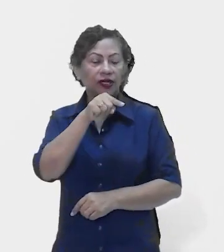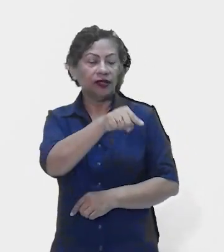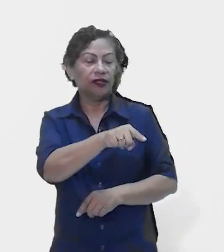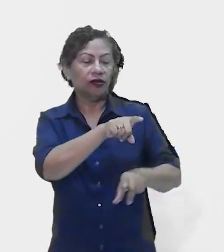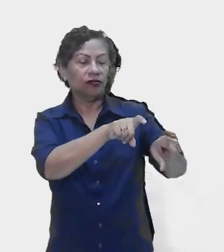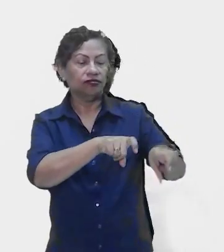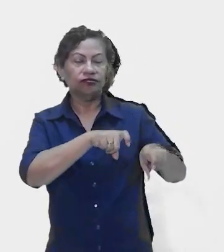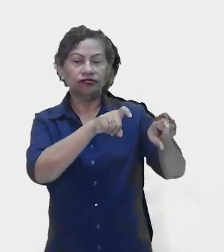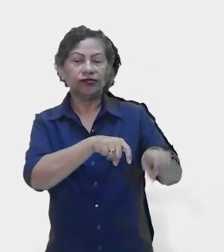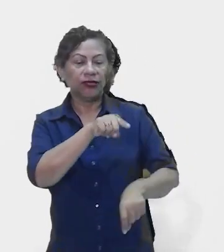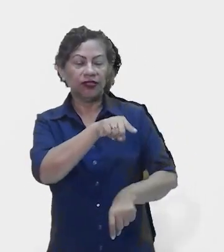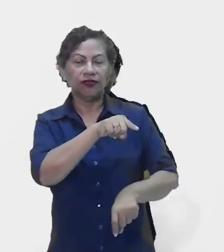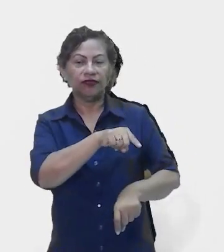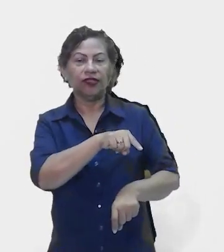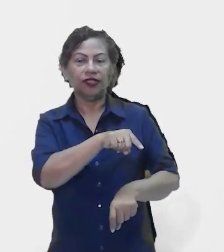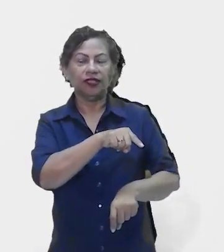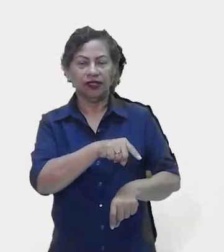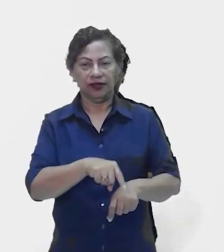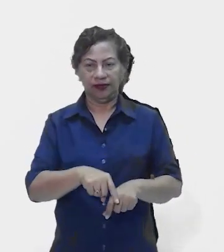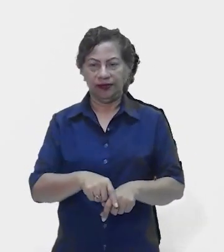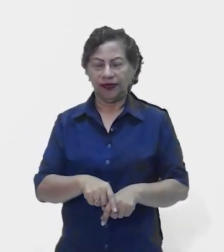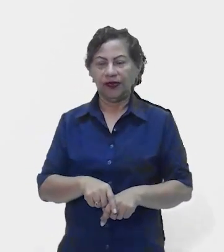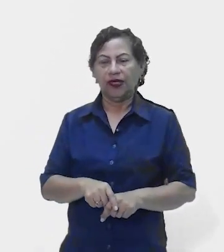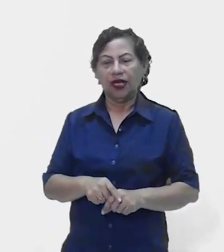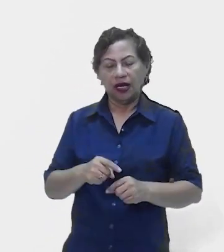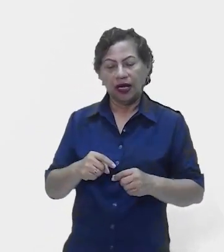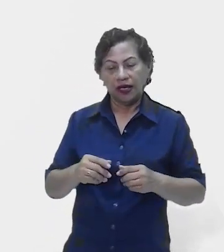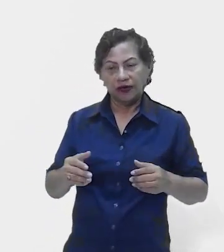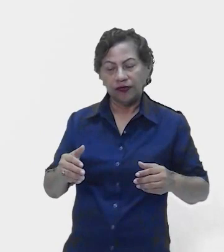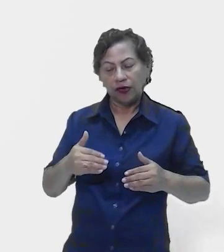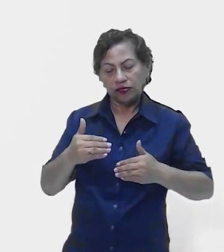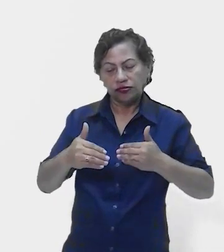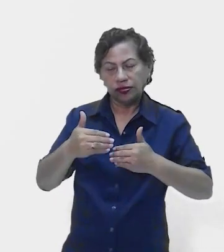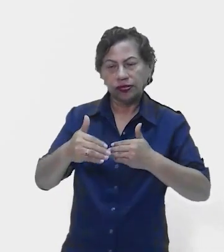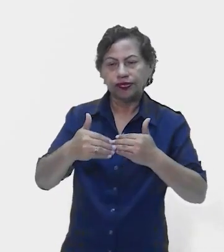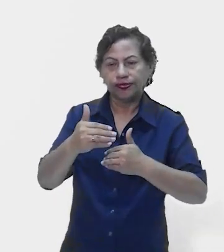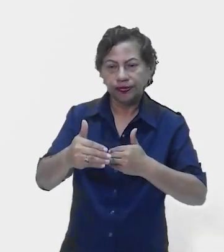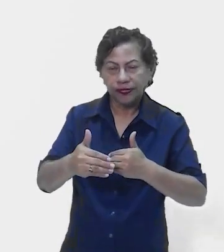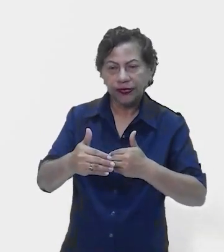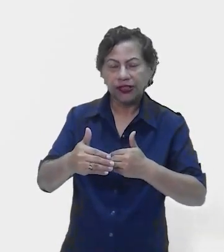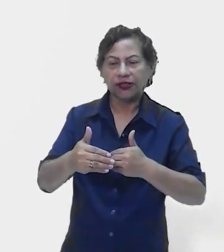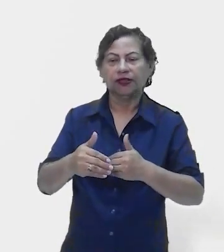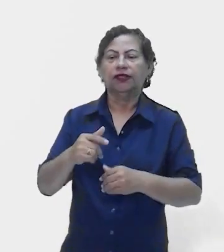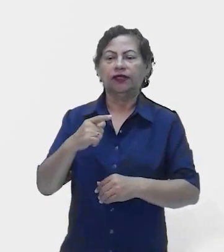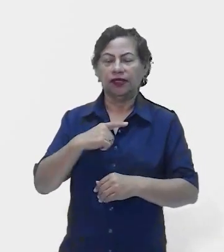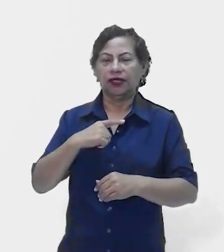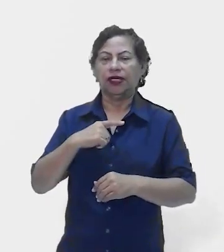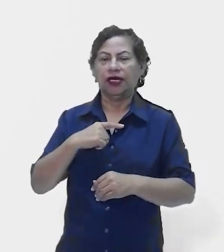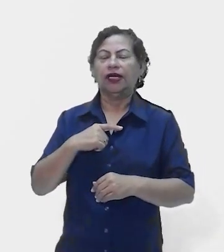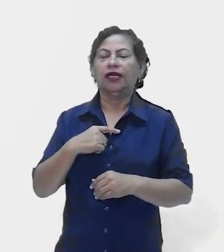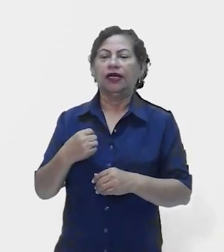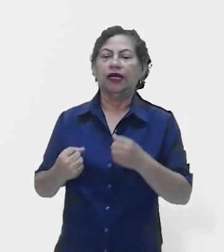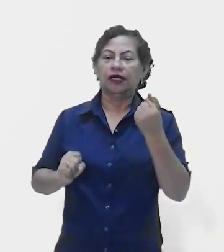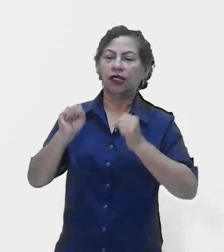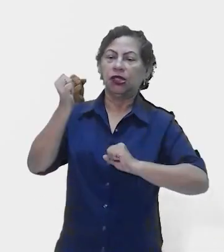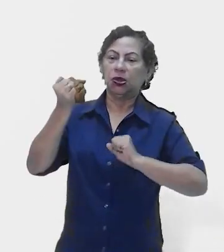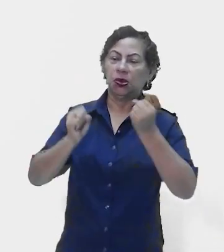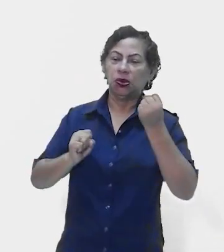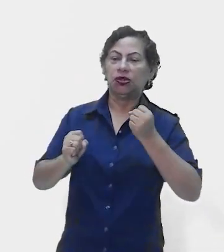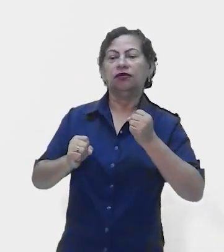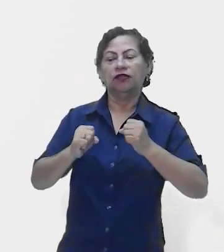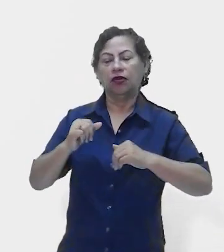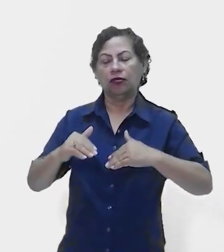campo. Não é que o Brasil tenha deixado de ser agrário nos últimos anos, tá? Mas a atividade industrial ganhou força e se tornou